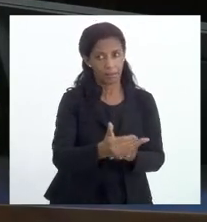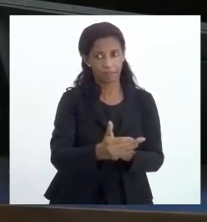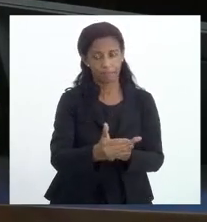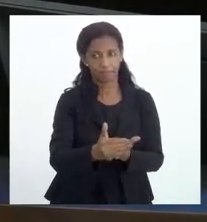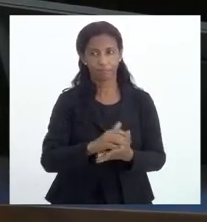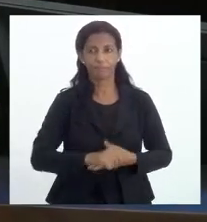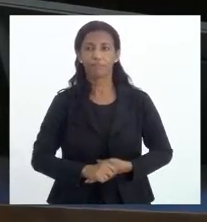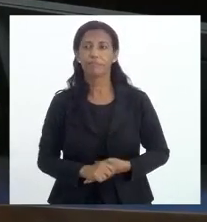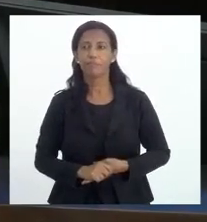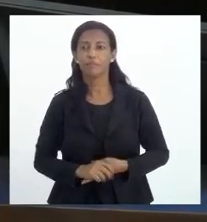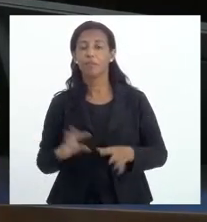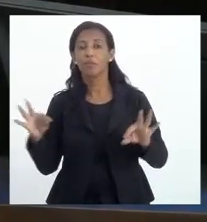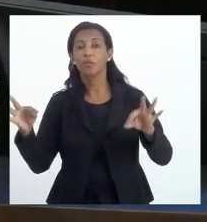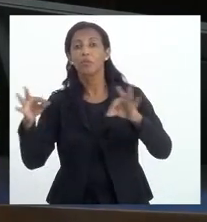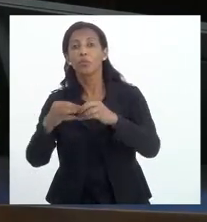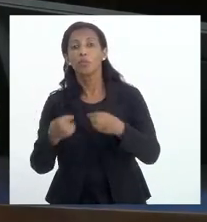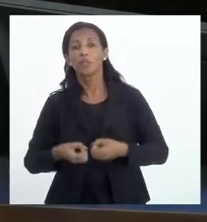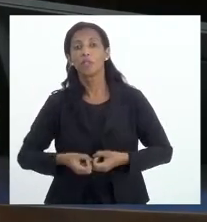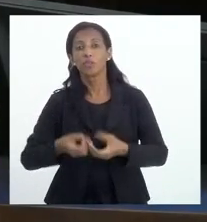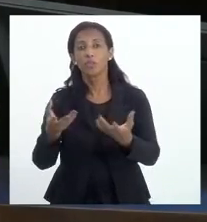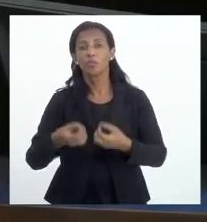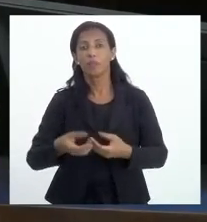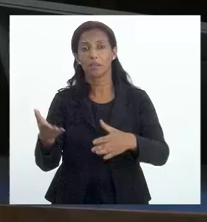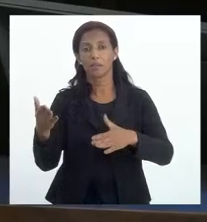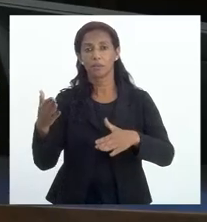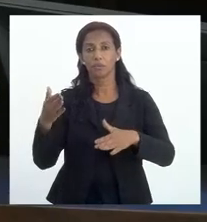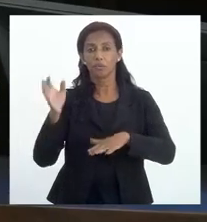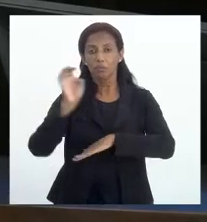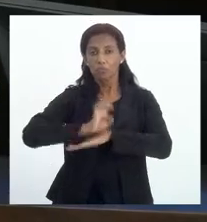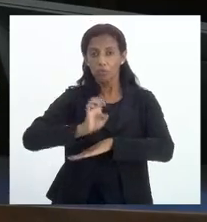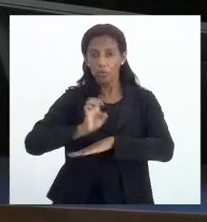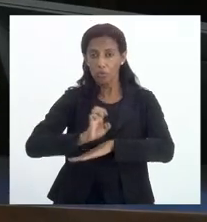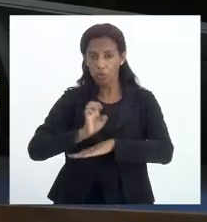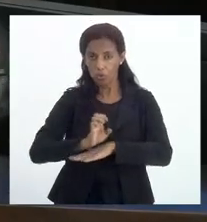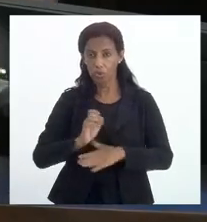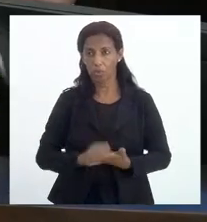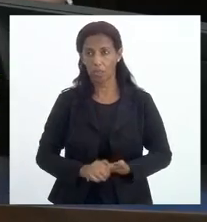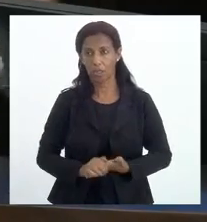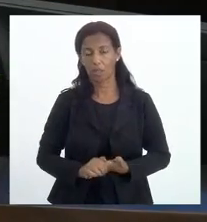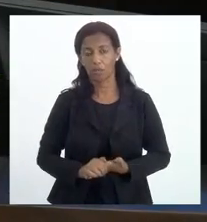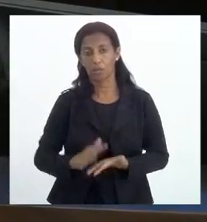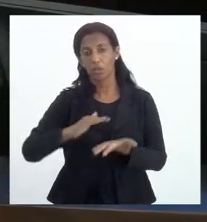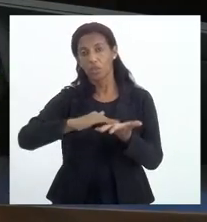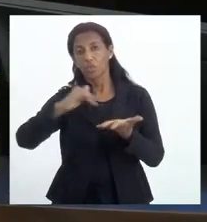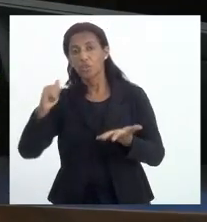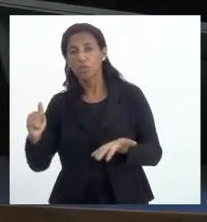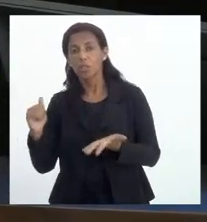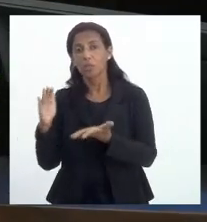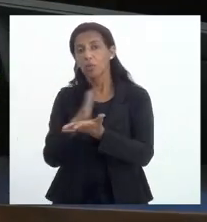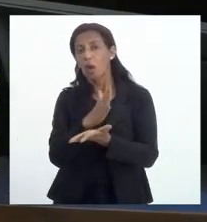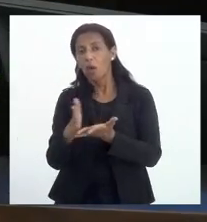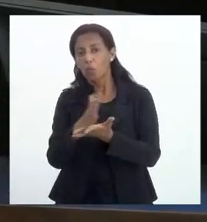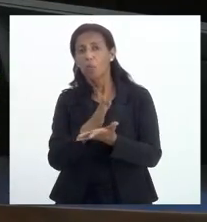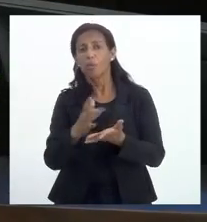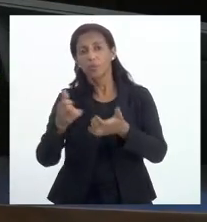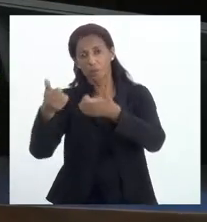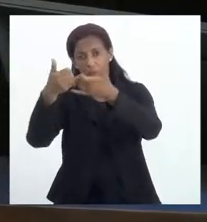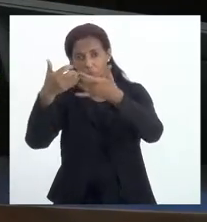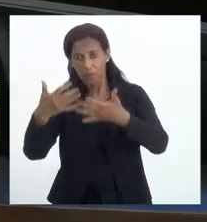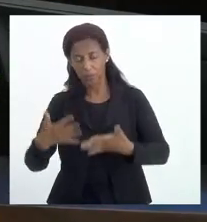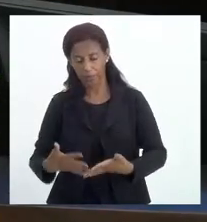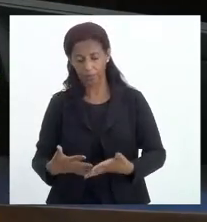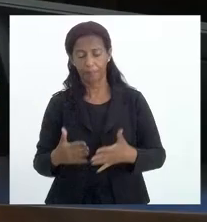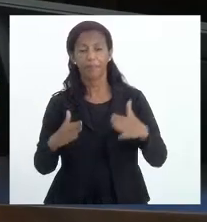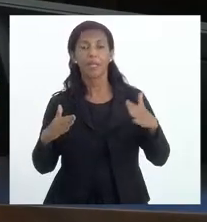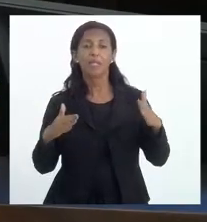que são todas as despesas do Estado, excetuando-se algumas que nós vamos detalhar mais à frente. Esse